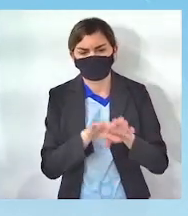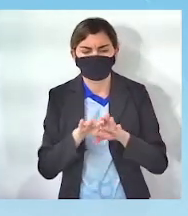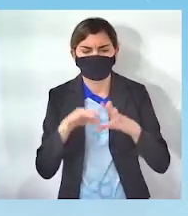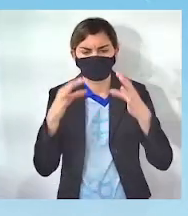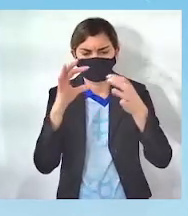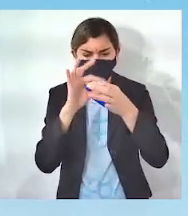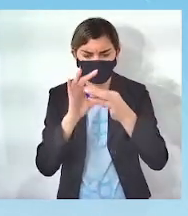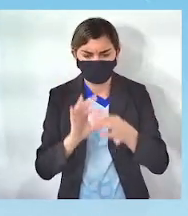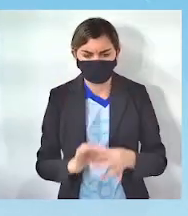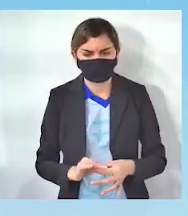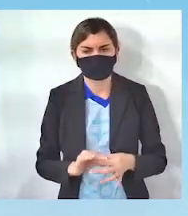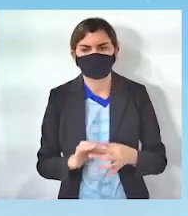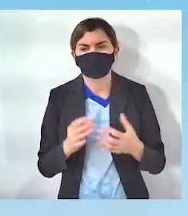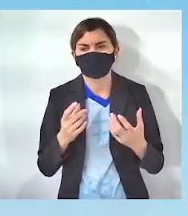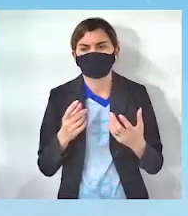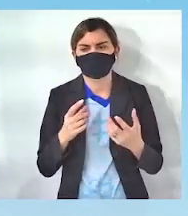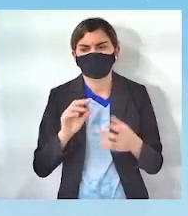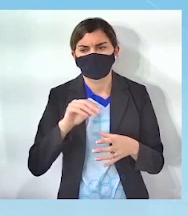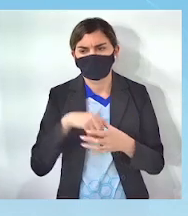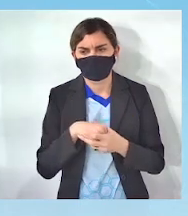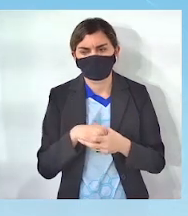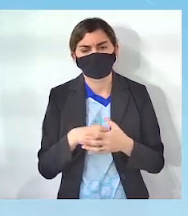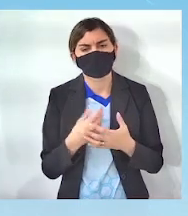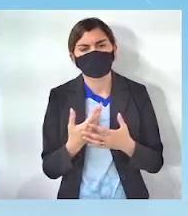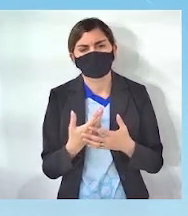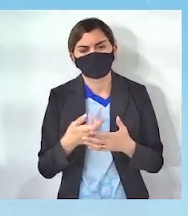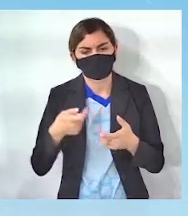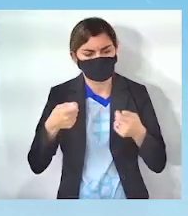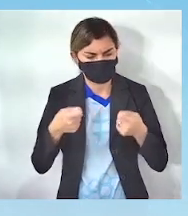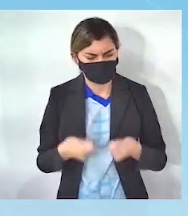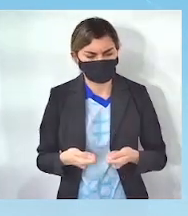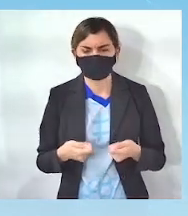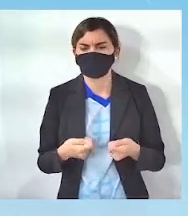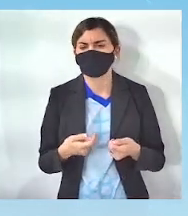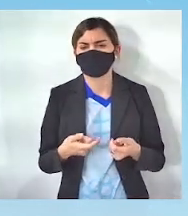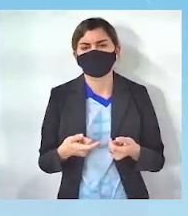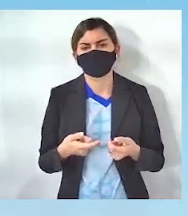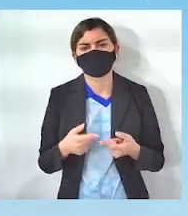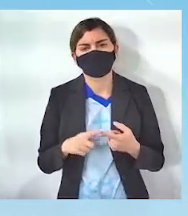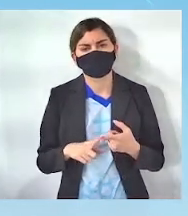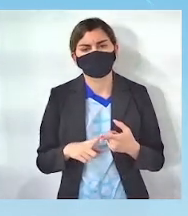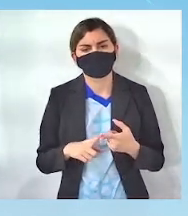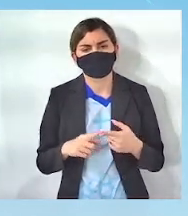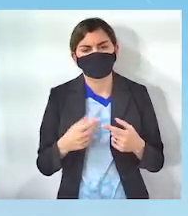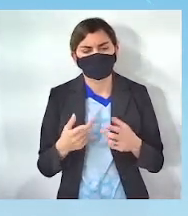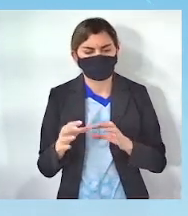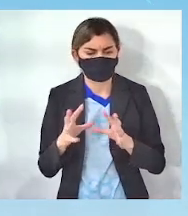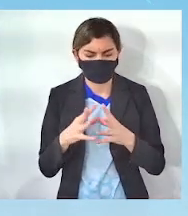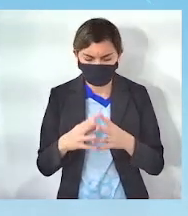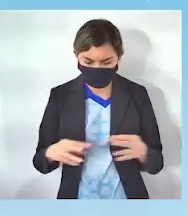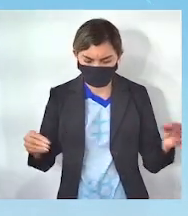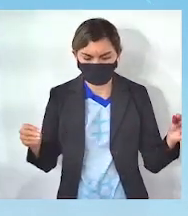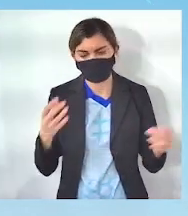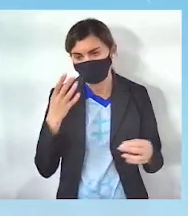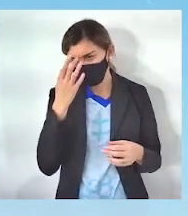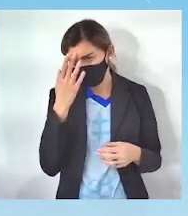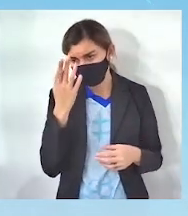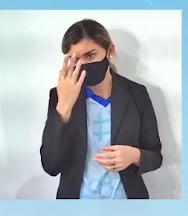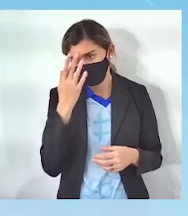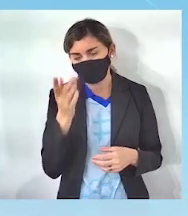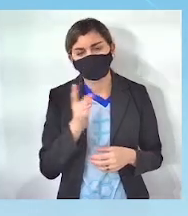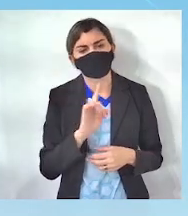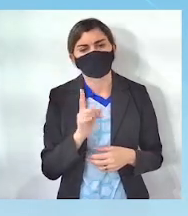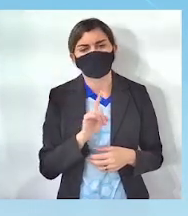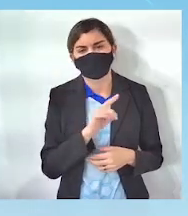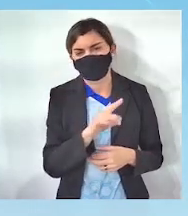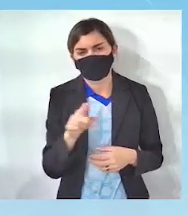uniforme, preenchida por dentro, muito resistente, rígida, ela não se deforma com facilidade, enfim. Tudo